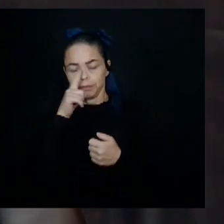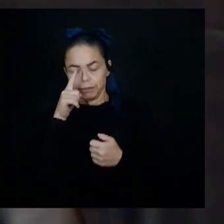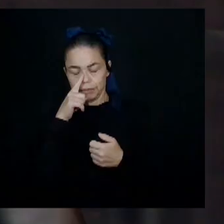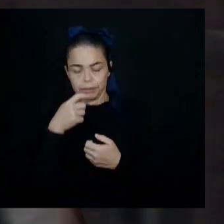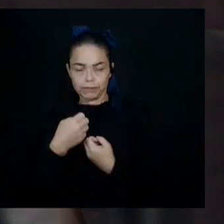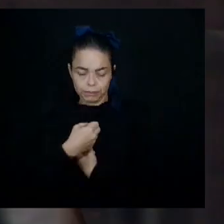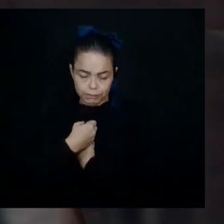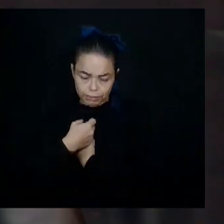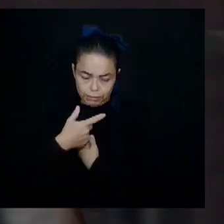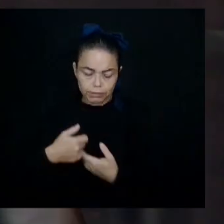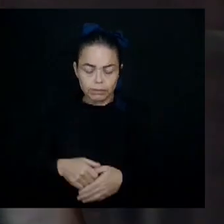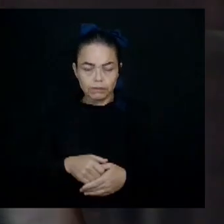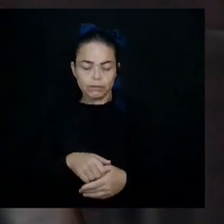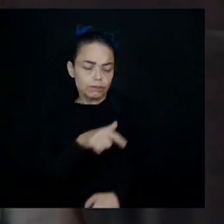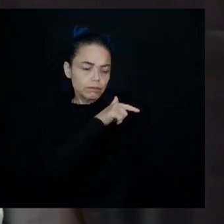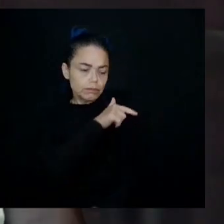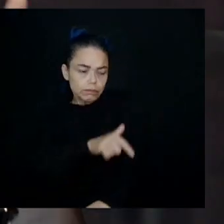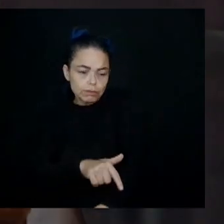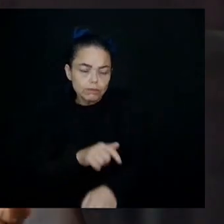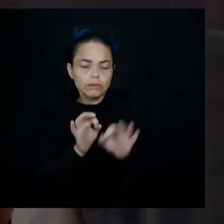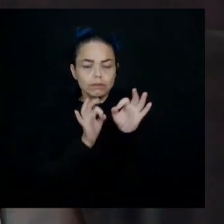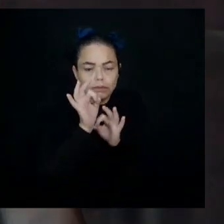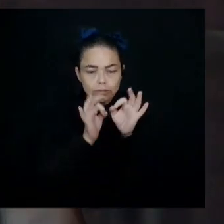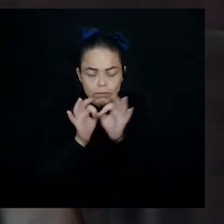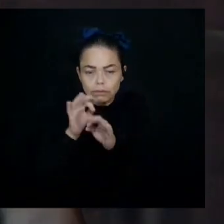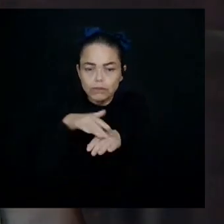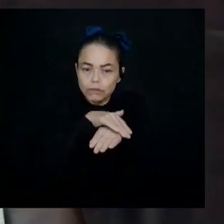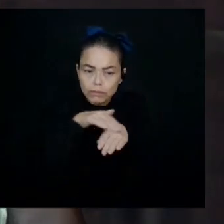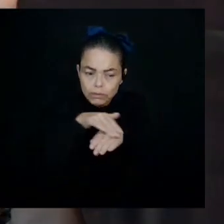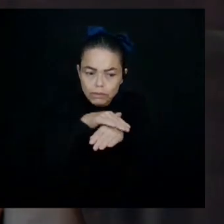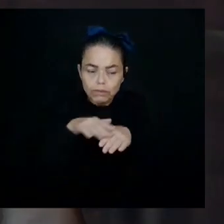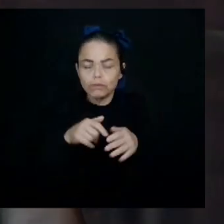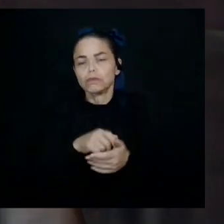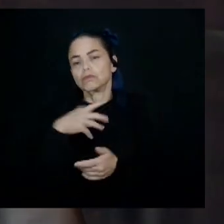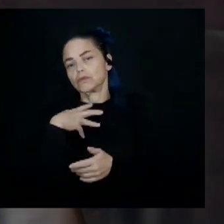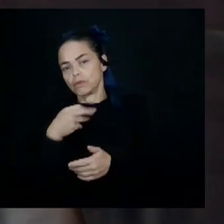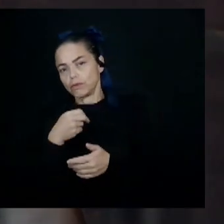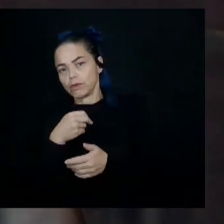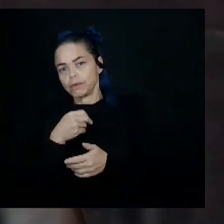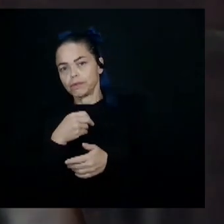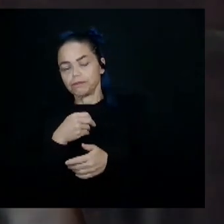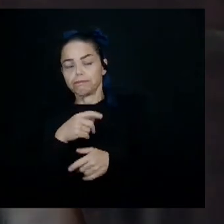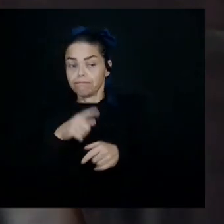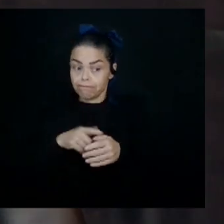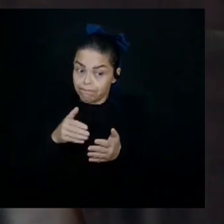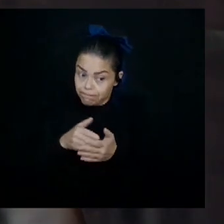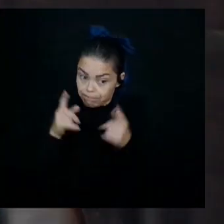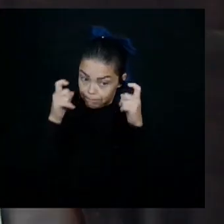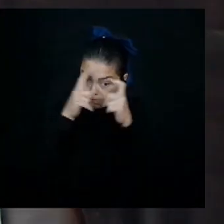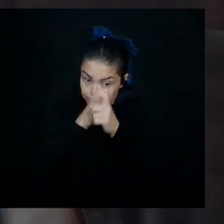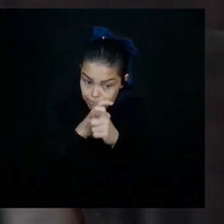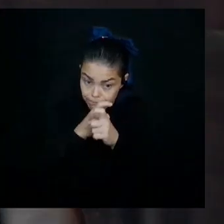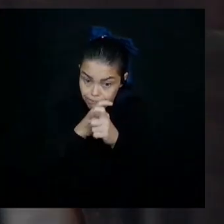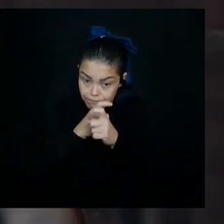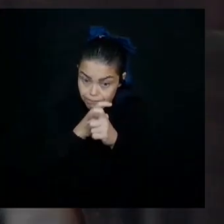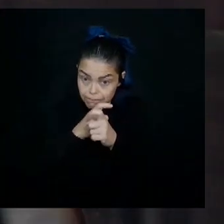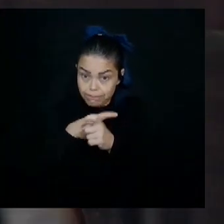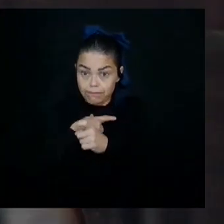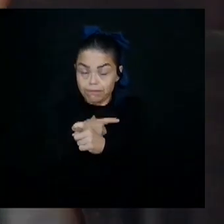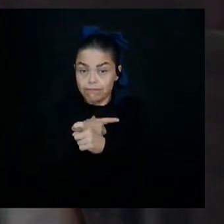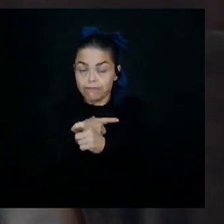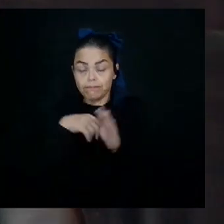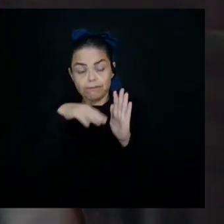pais precisam se preparar para ser pais, para a hora que chega situações como essa, eles têm um repertório